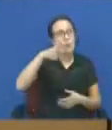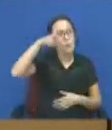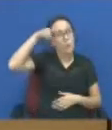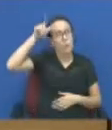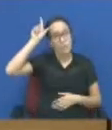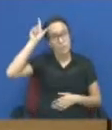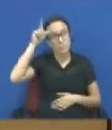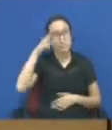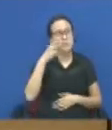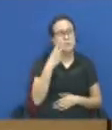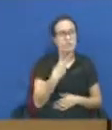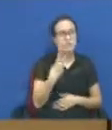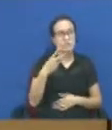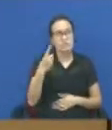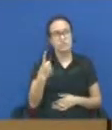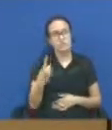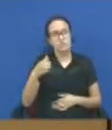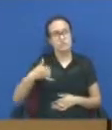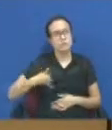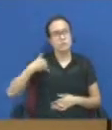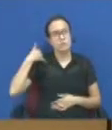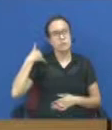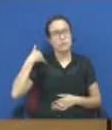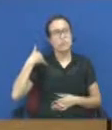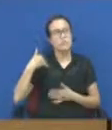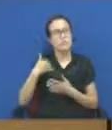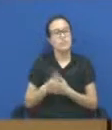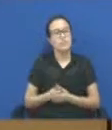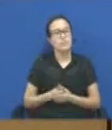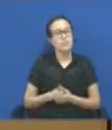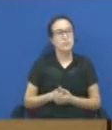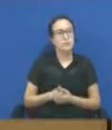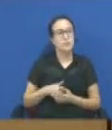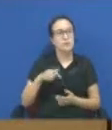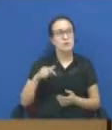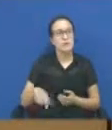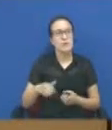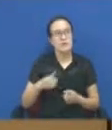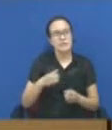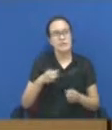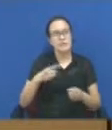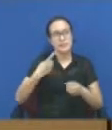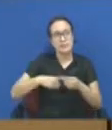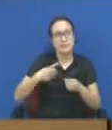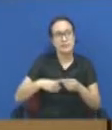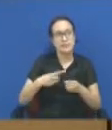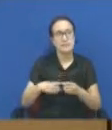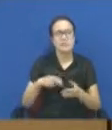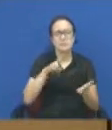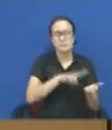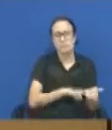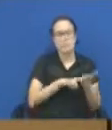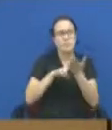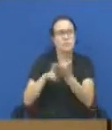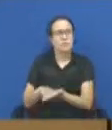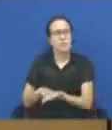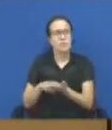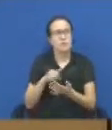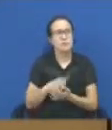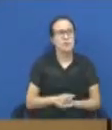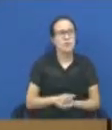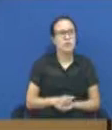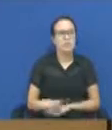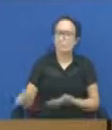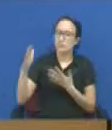Brahma Kumaris, aqui em nossa cidade, para que fosse feito um ofício da Câmara parabenizando o